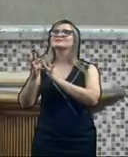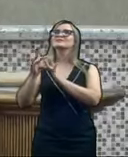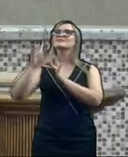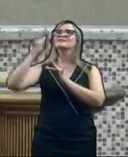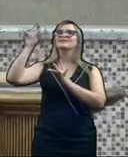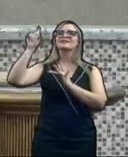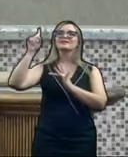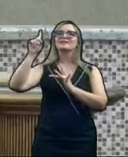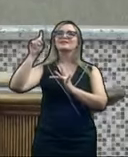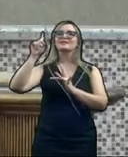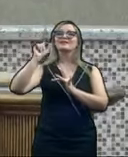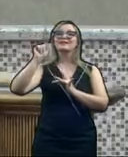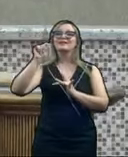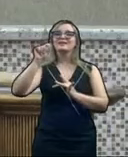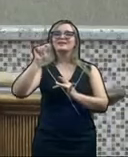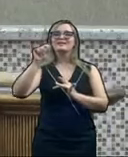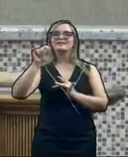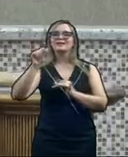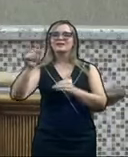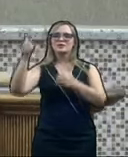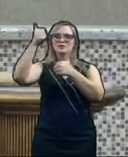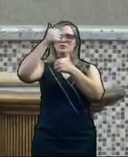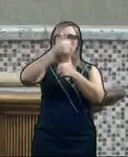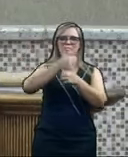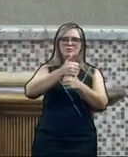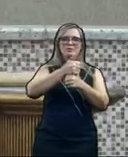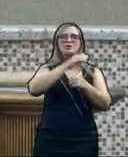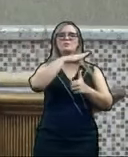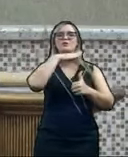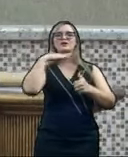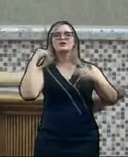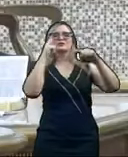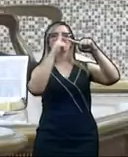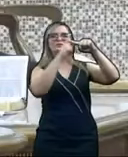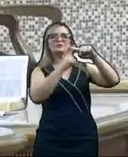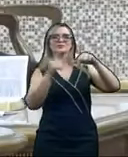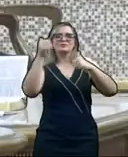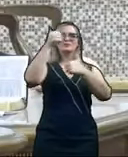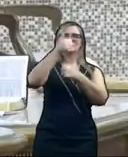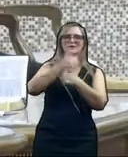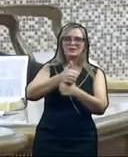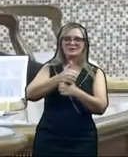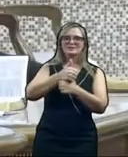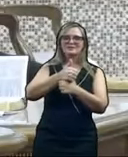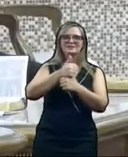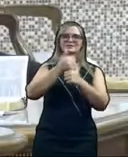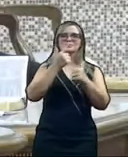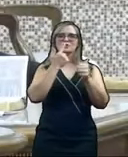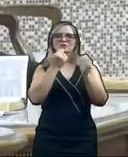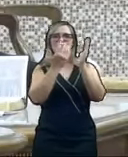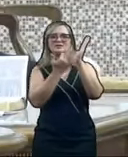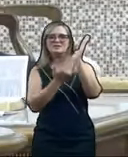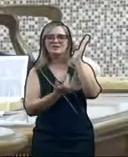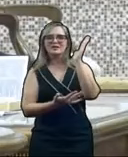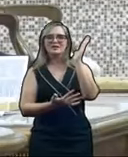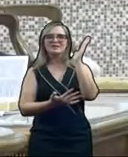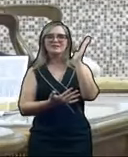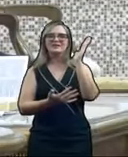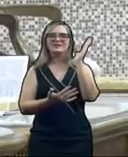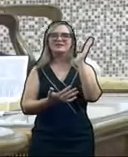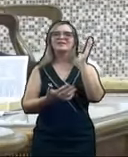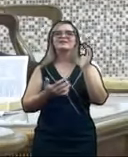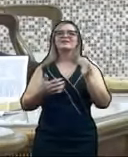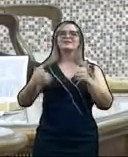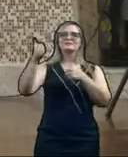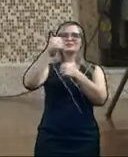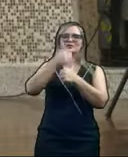crentes eu sou agradecido ao meu pai e minha mãe que me ensinou o evangelho Ah mas eu tô